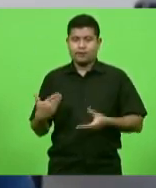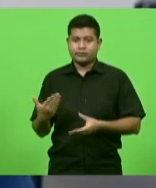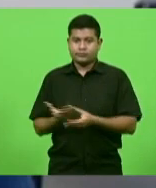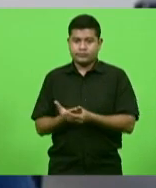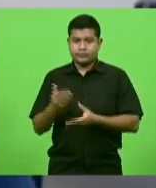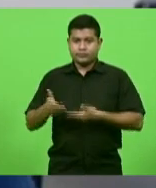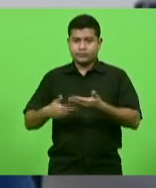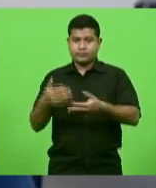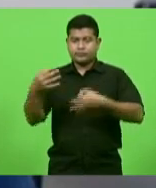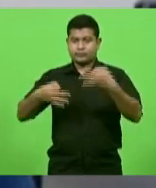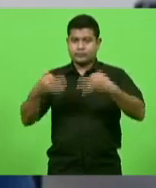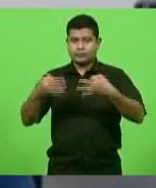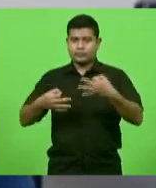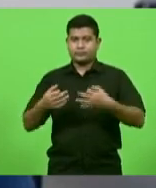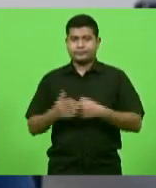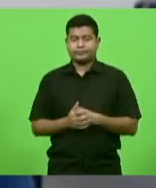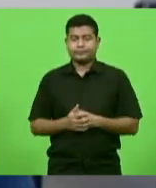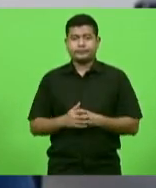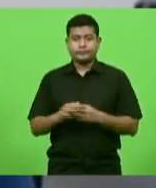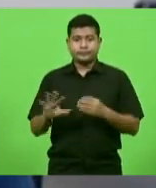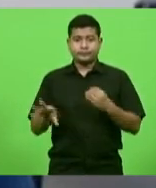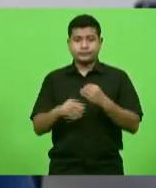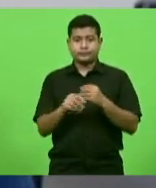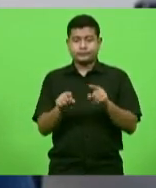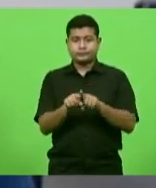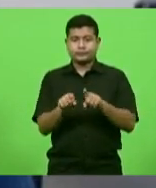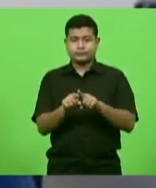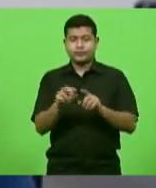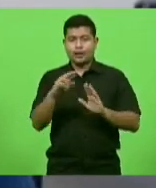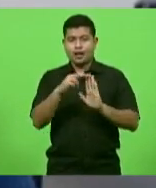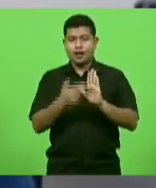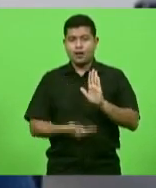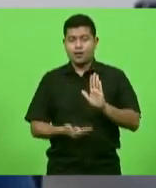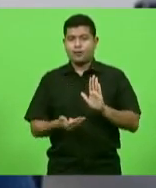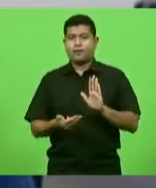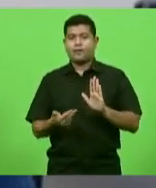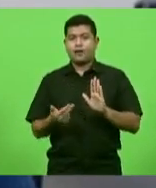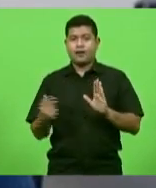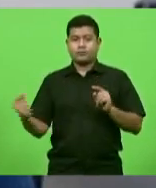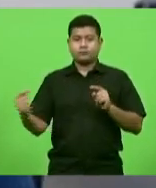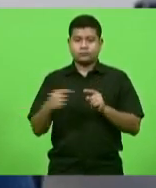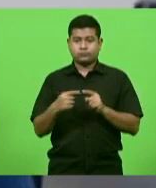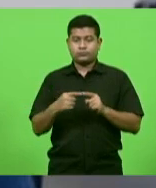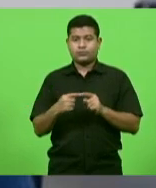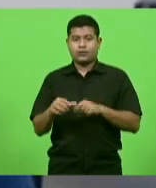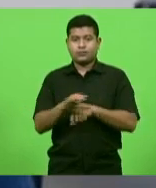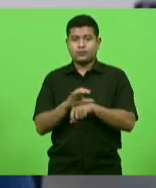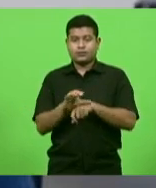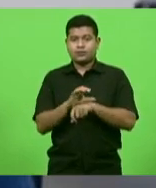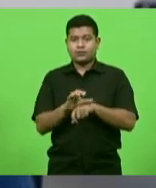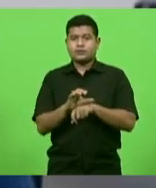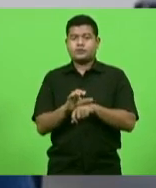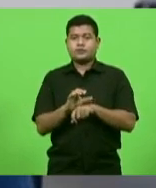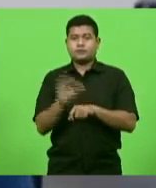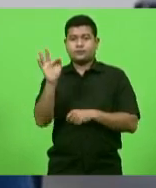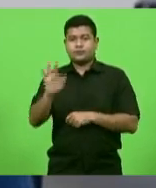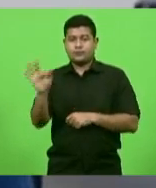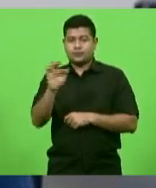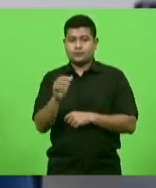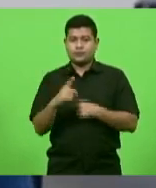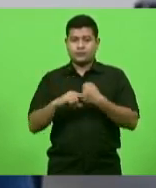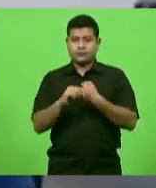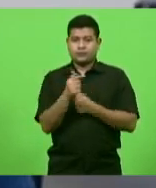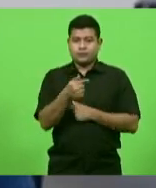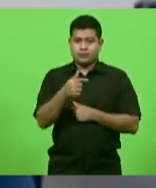julgamento a complementar as normas aplicáveis a Constituição Federal prevê em seus artigos